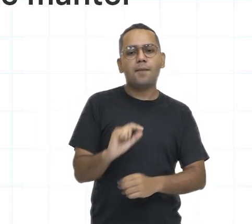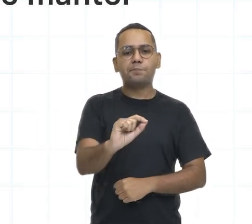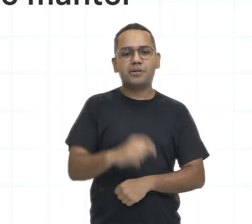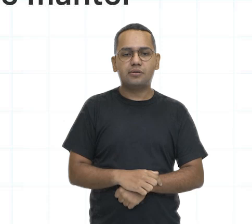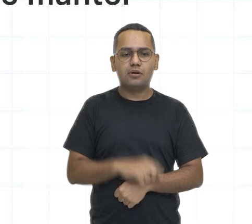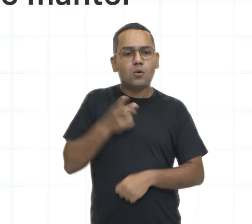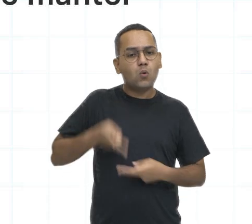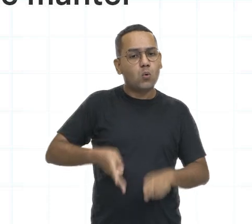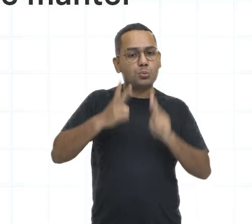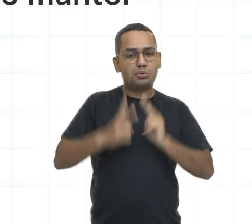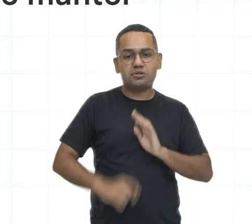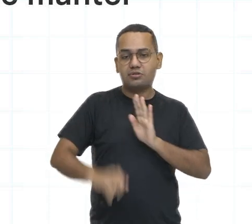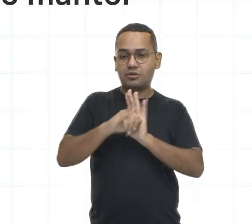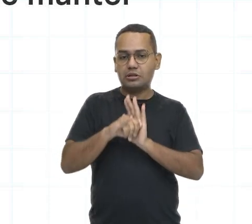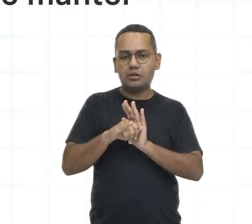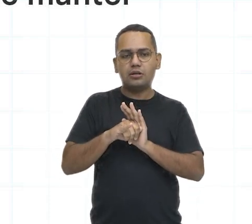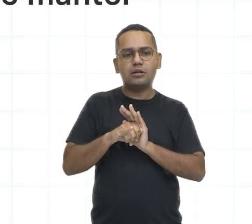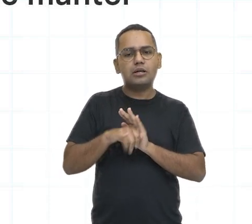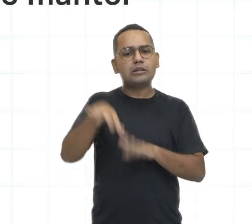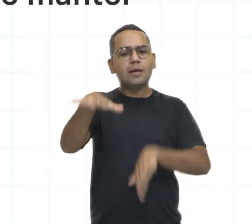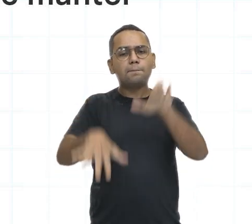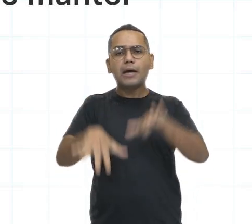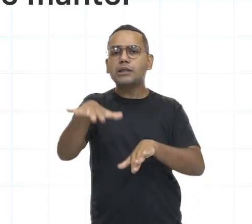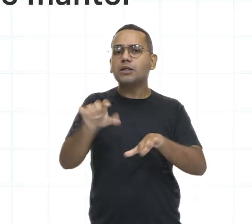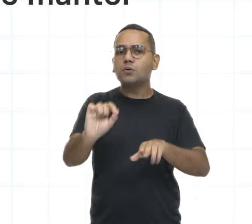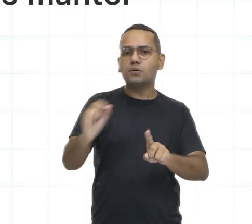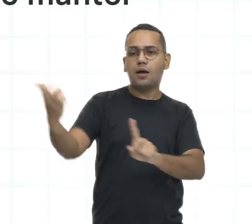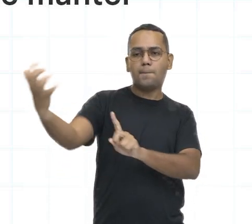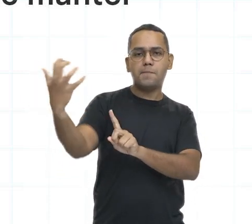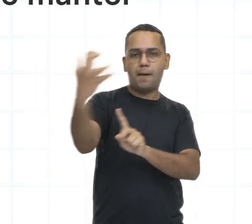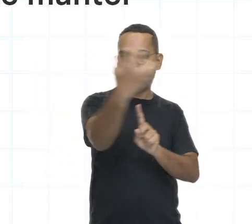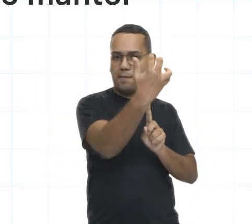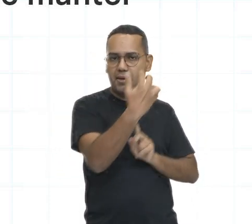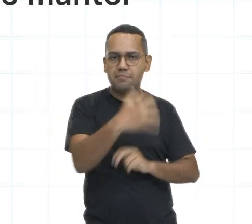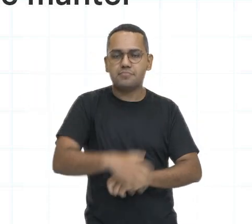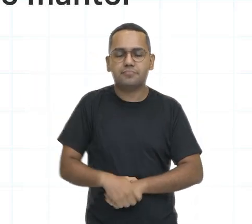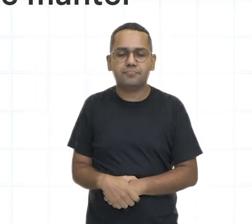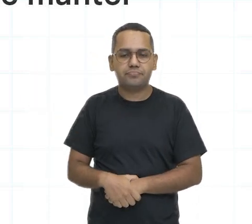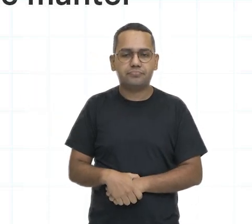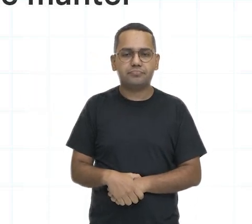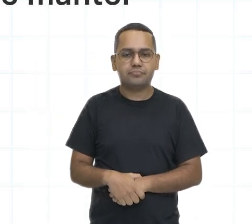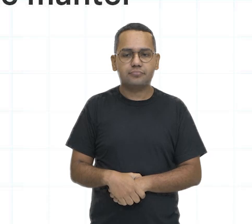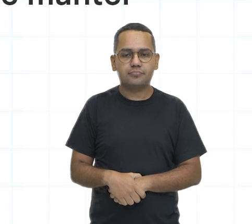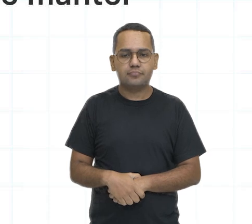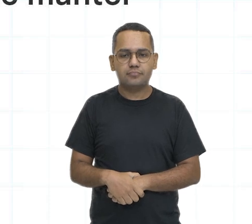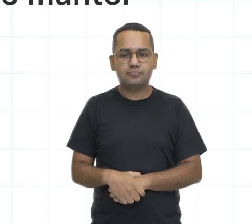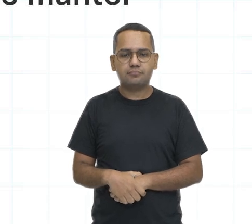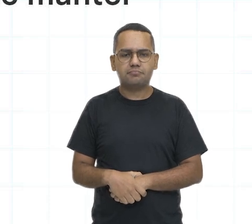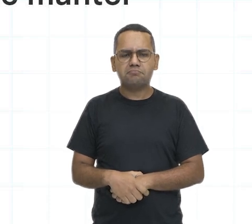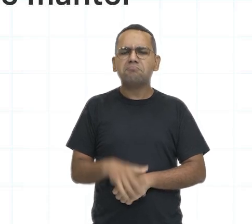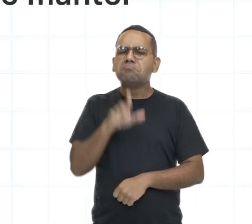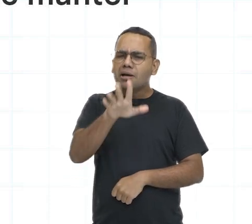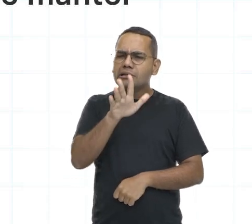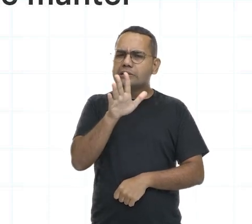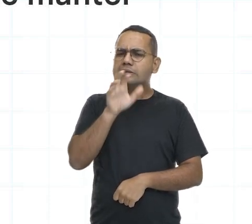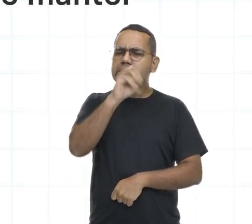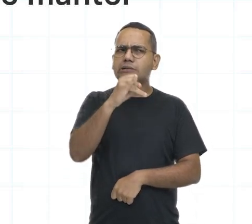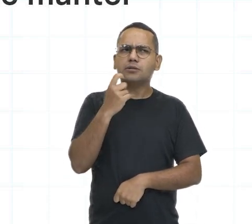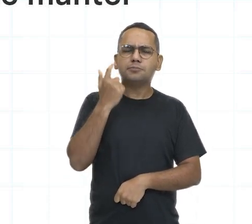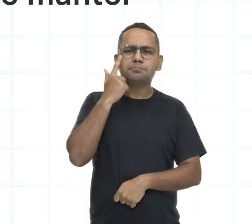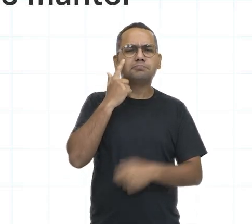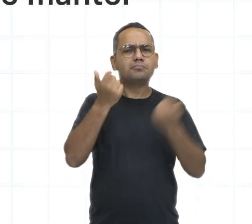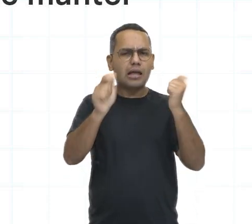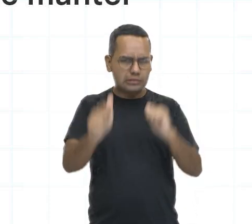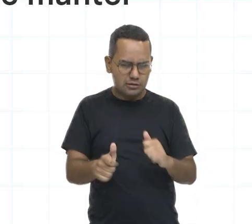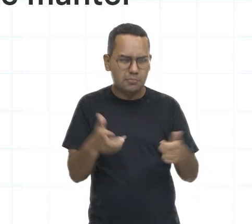identidade, mesmo diante das pressões externas. E isso aí é muito assim atual, quando nós